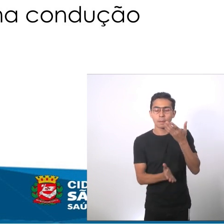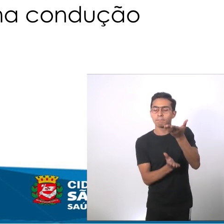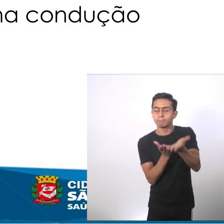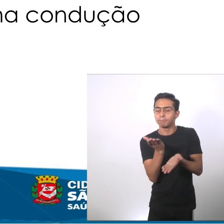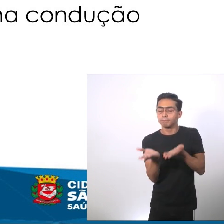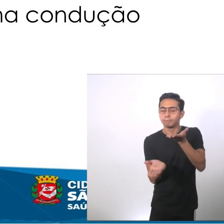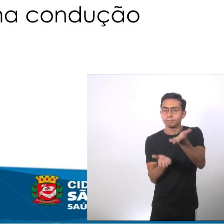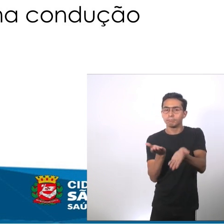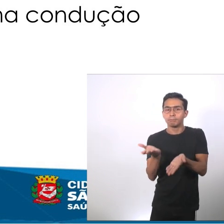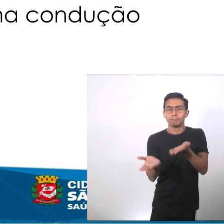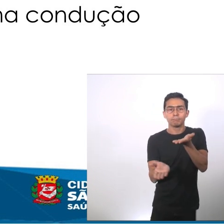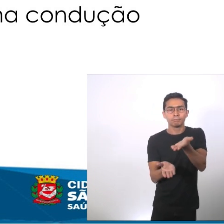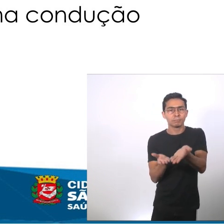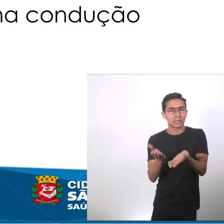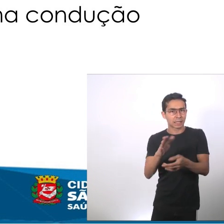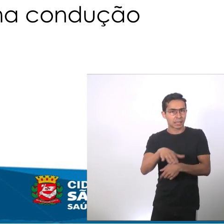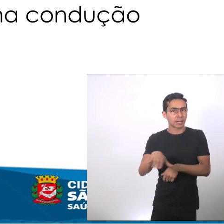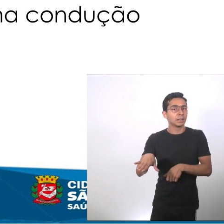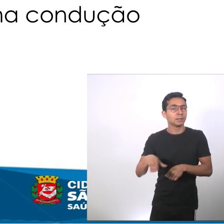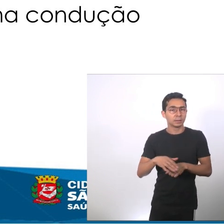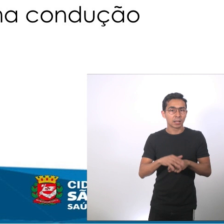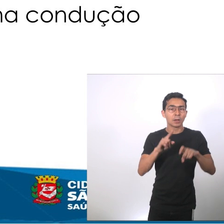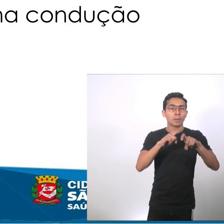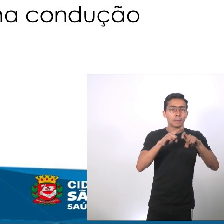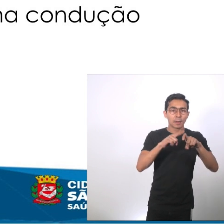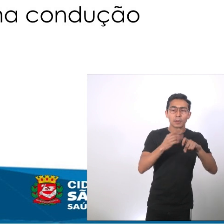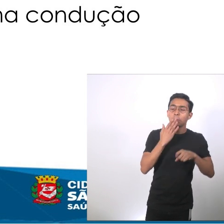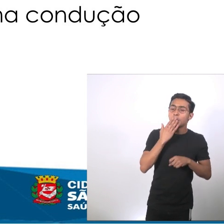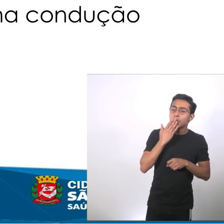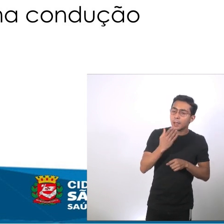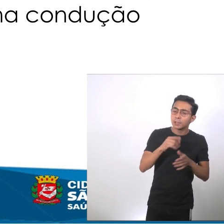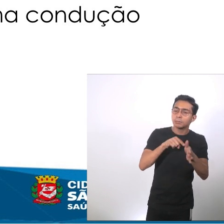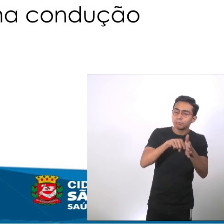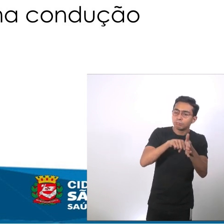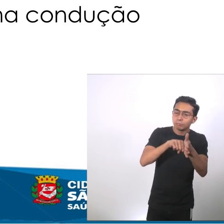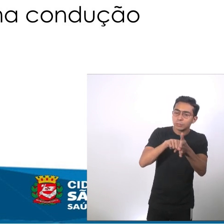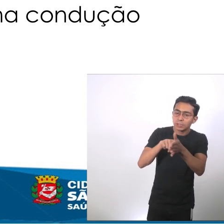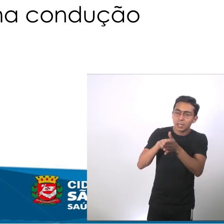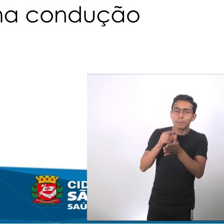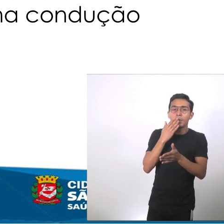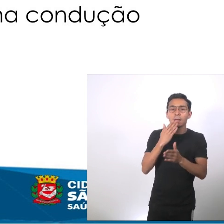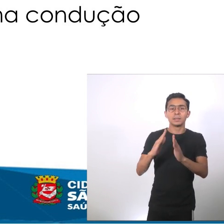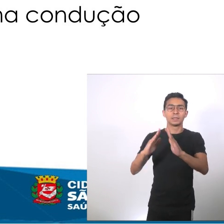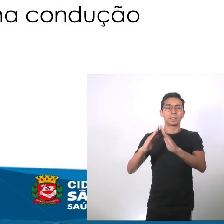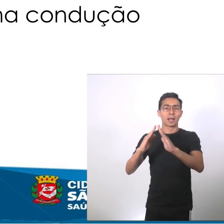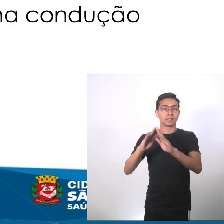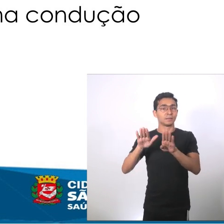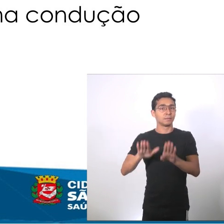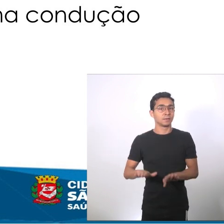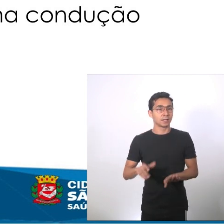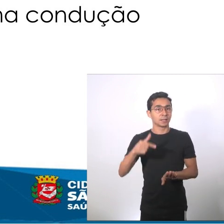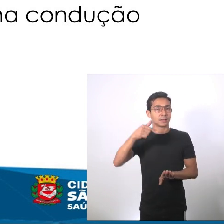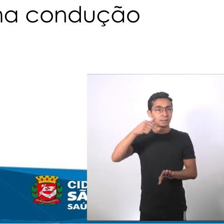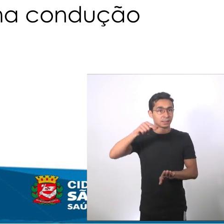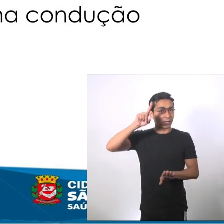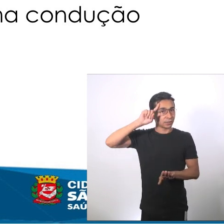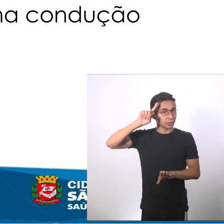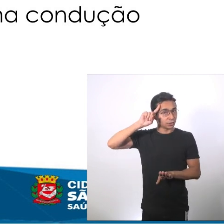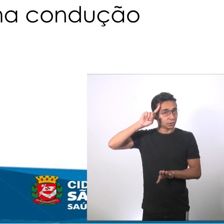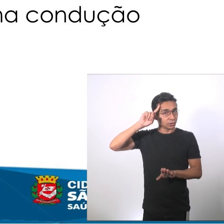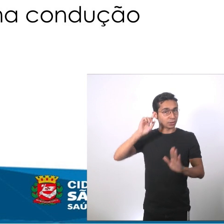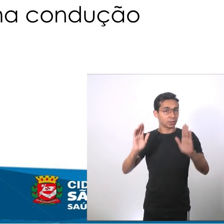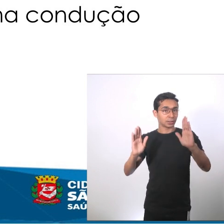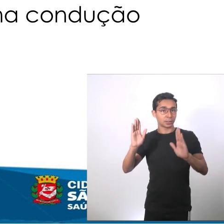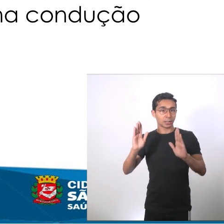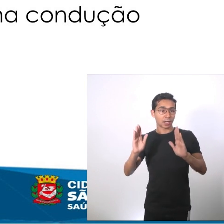médico que vai solicitar os exames necessários, pedir o primeiro isolamento de 7 dias até que consiga ter o resultado do exame